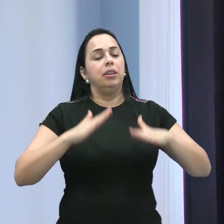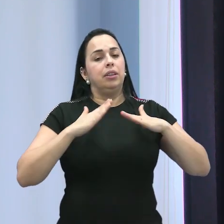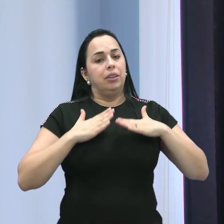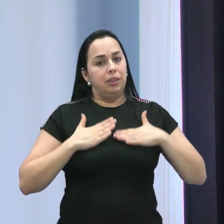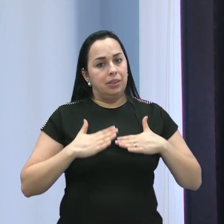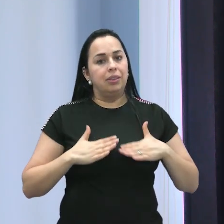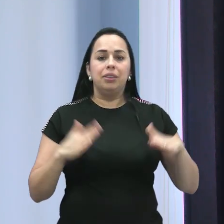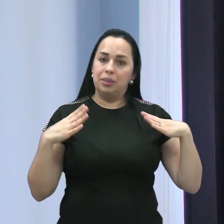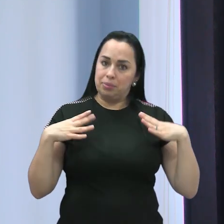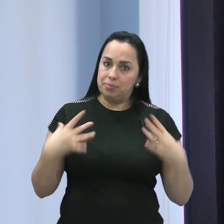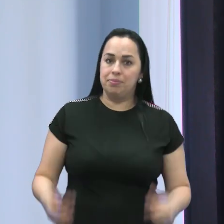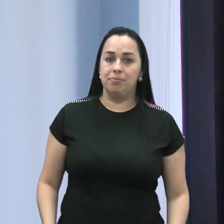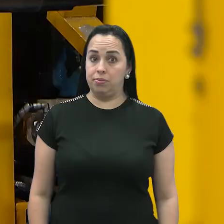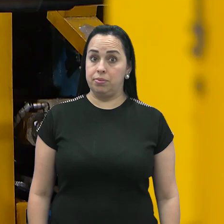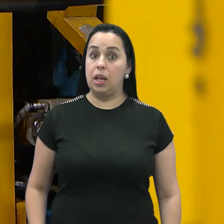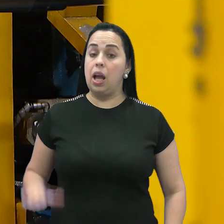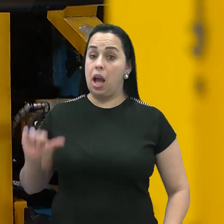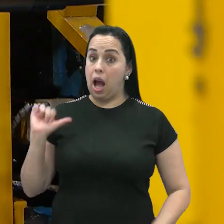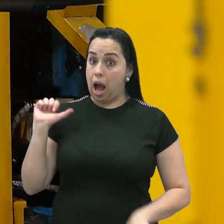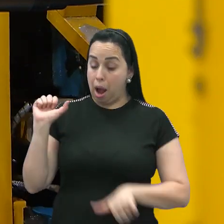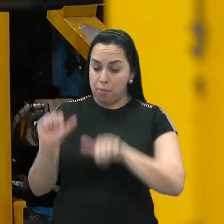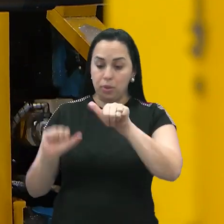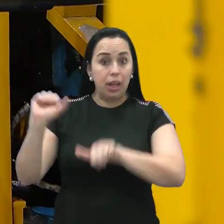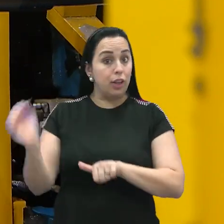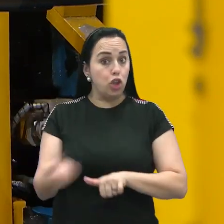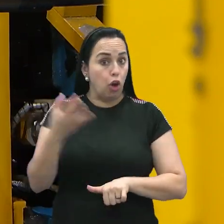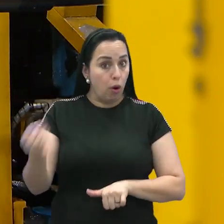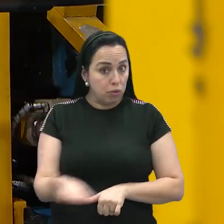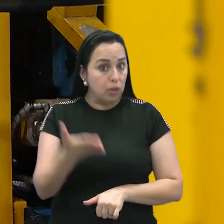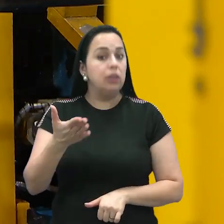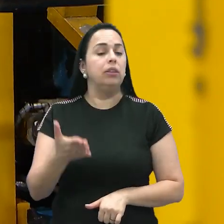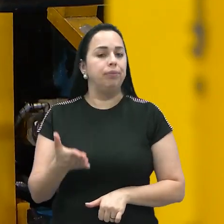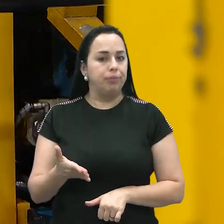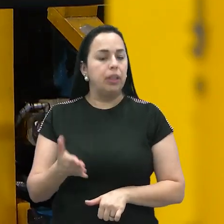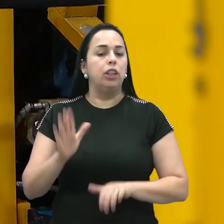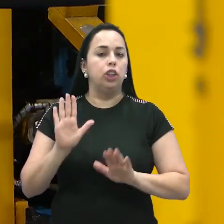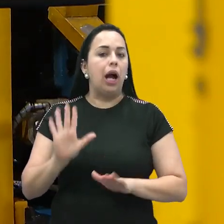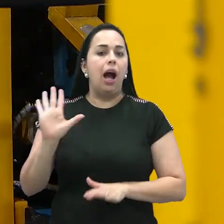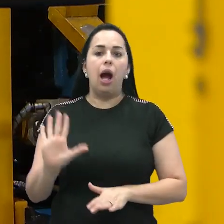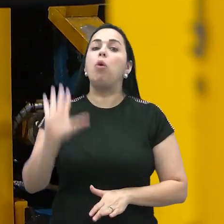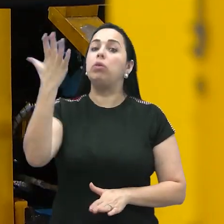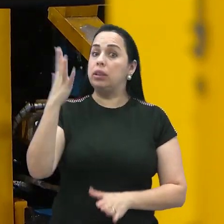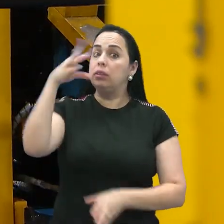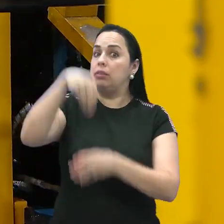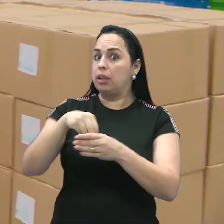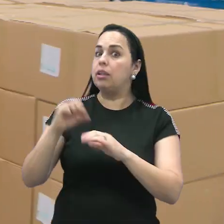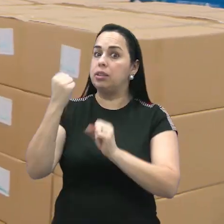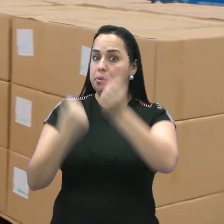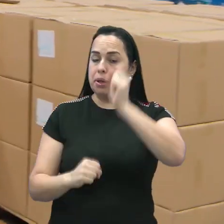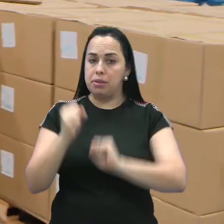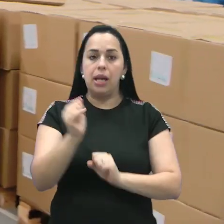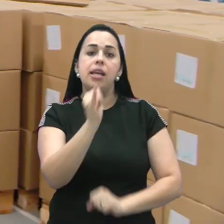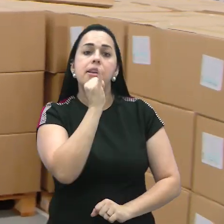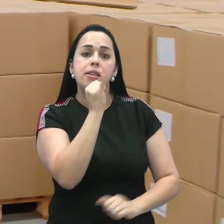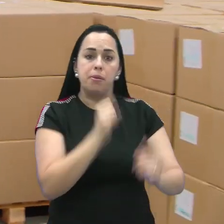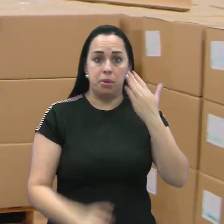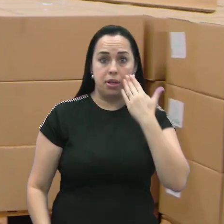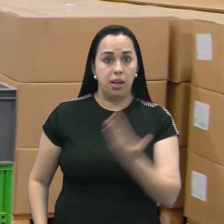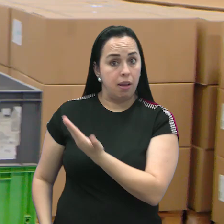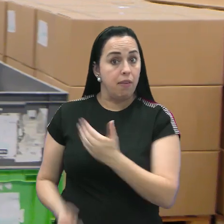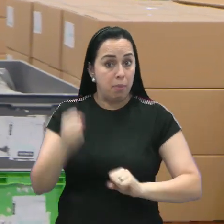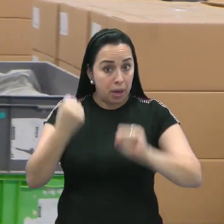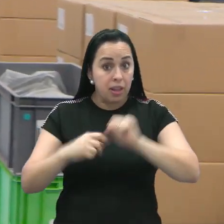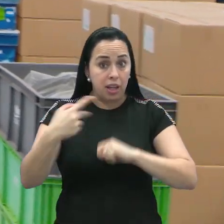um número maior de folgas, A mudança para modelos mais modernos já é uma realidade em algumas empresas. É o caso